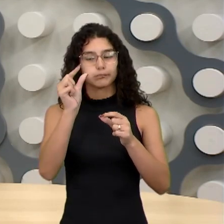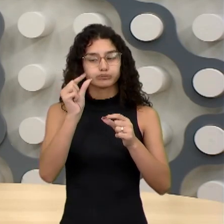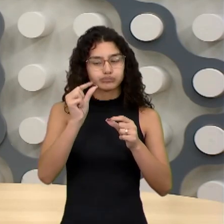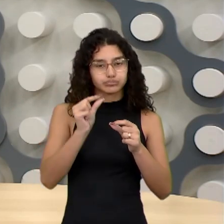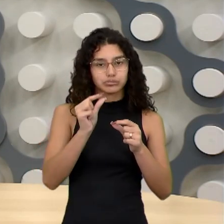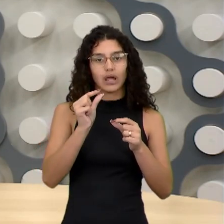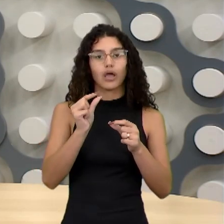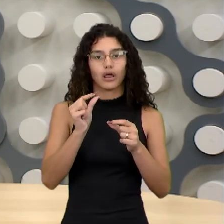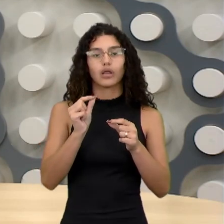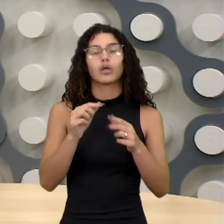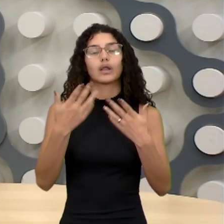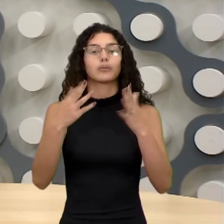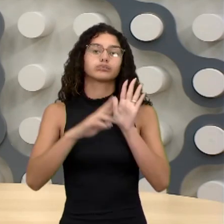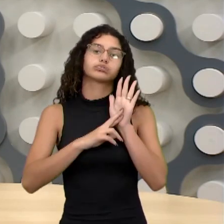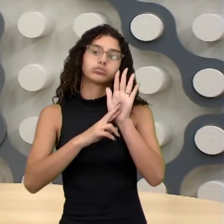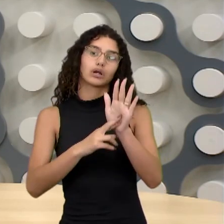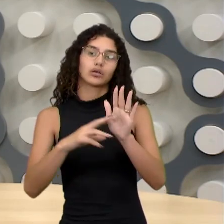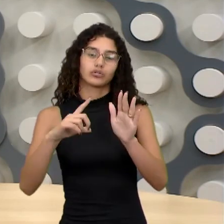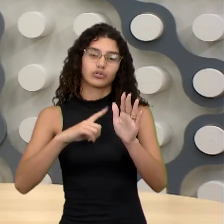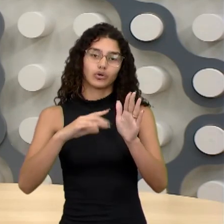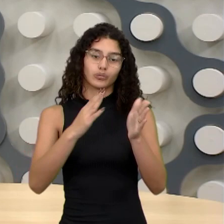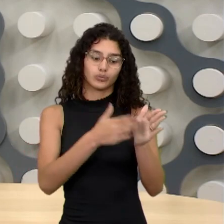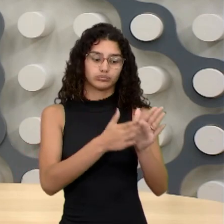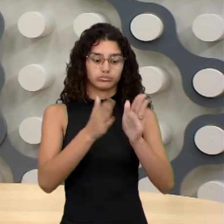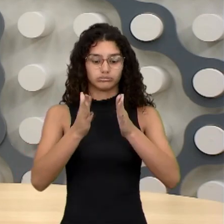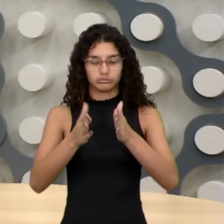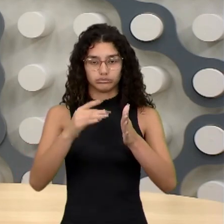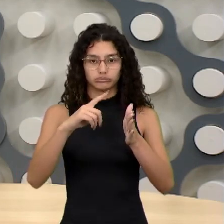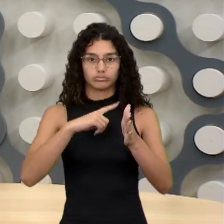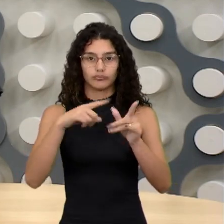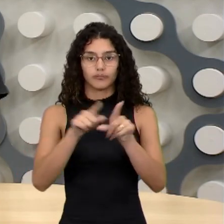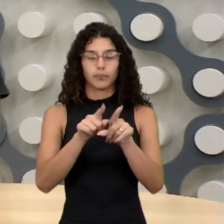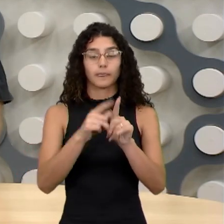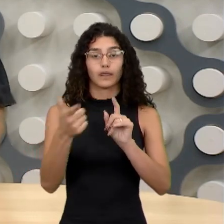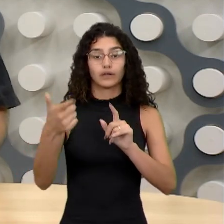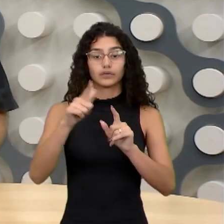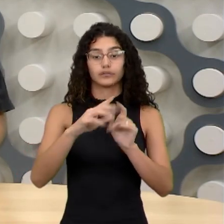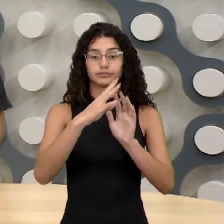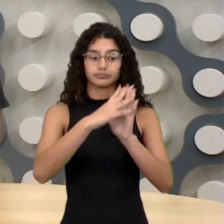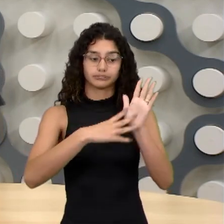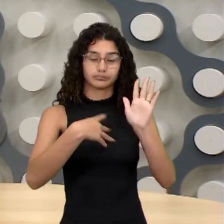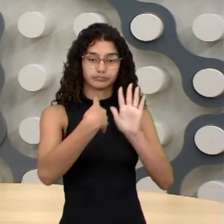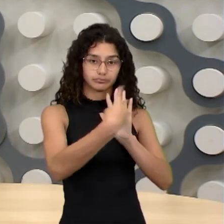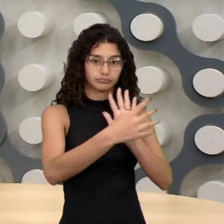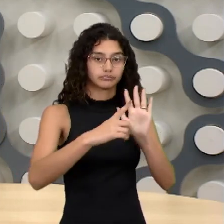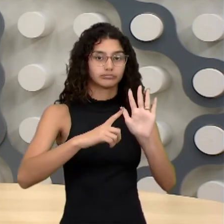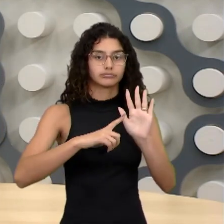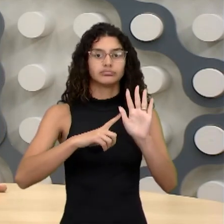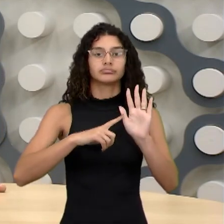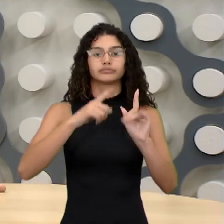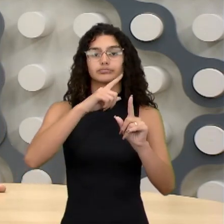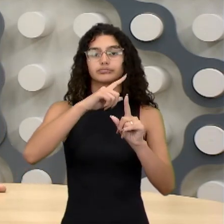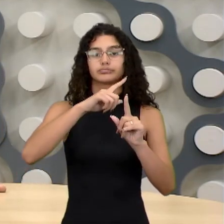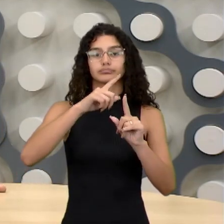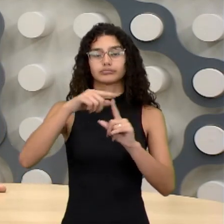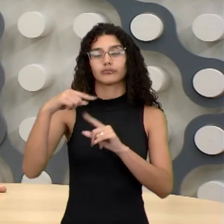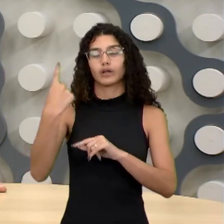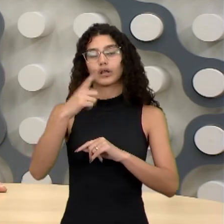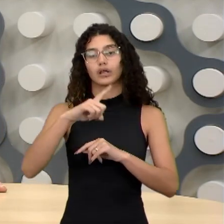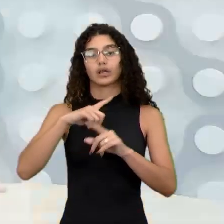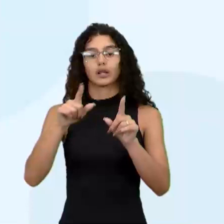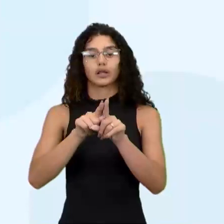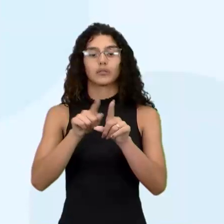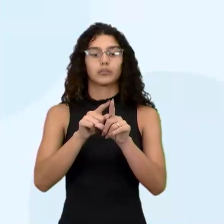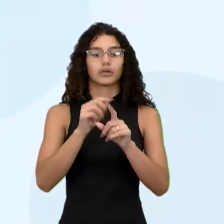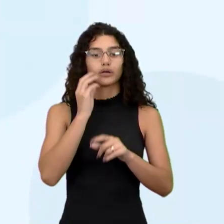proterozoicos. Eles aparecem aí nesse período aí, tá certo? E aí, de novo, na escala do tempo geológico, né, nós vamos lá ter lá